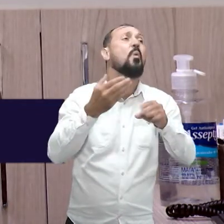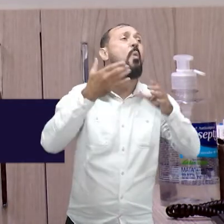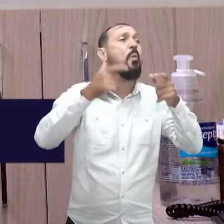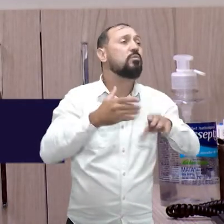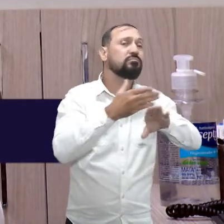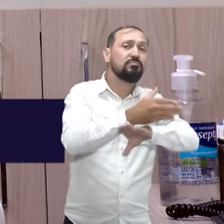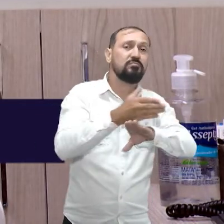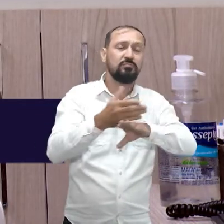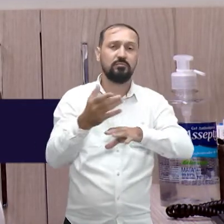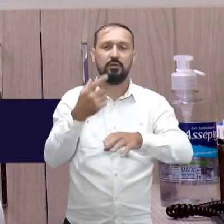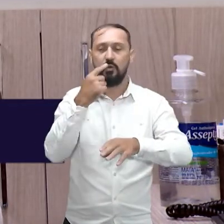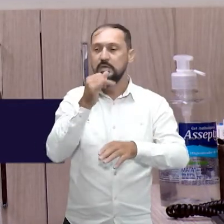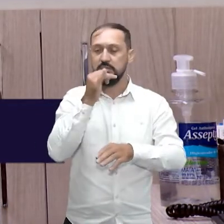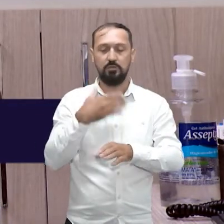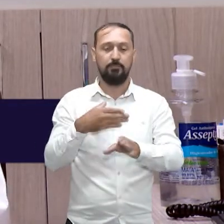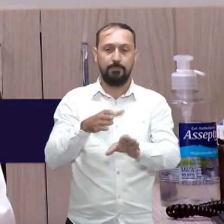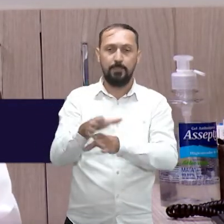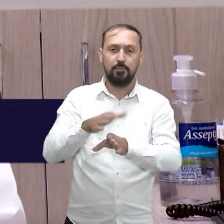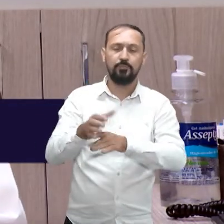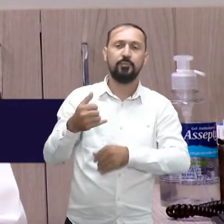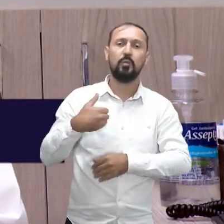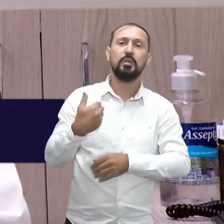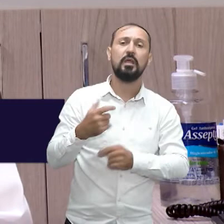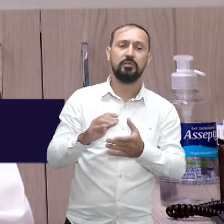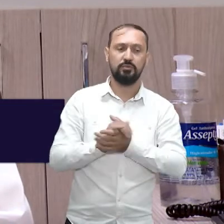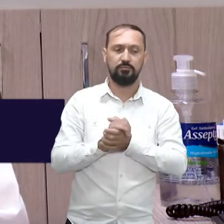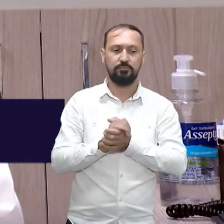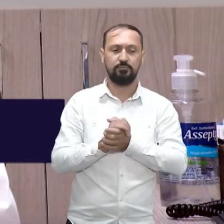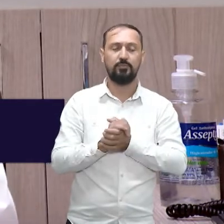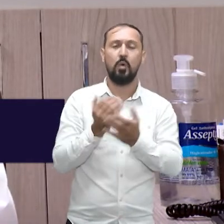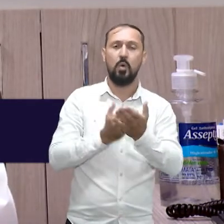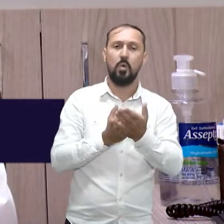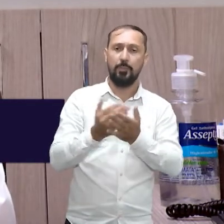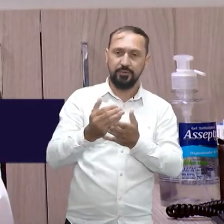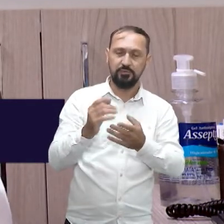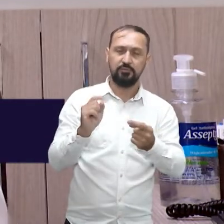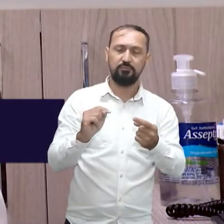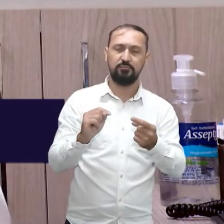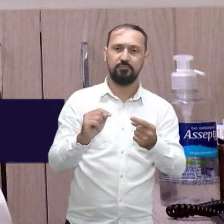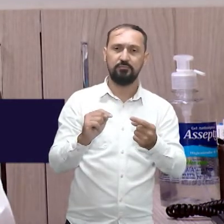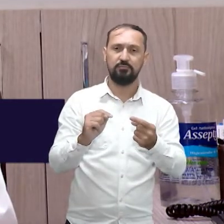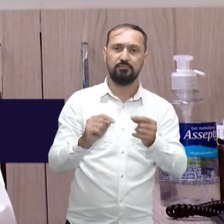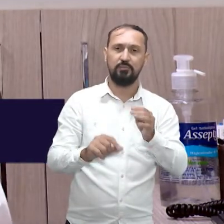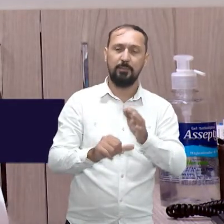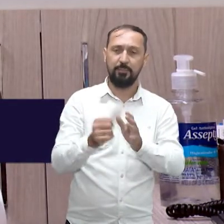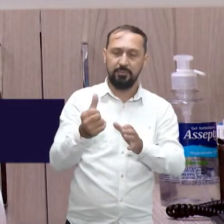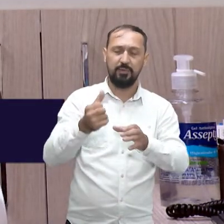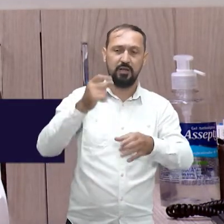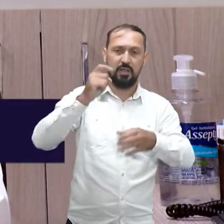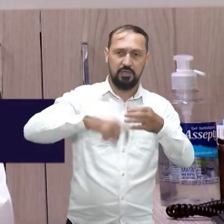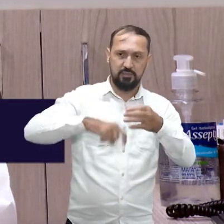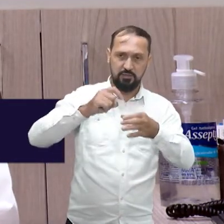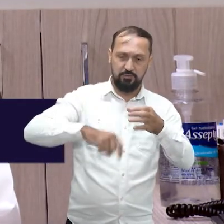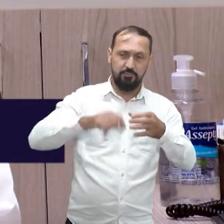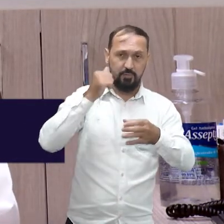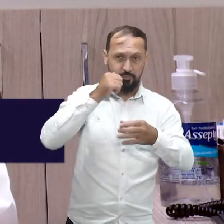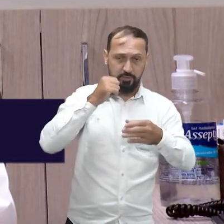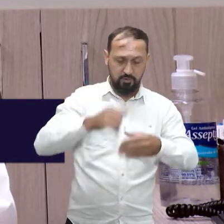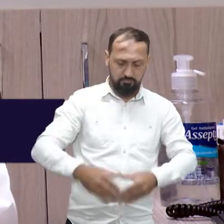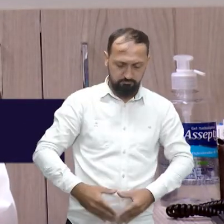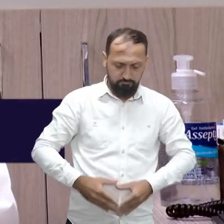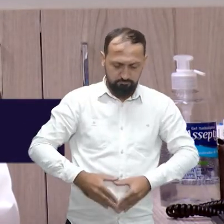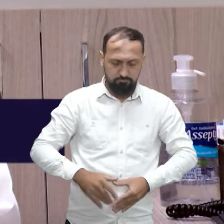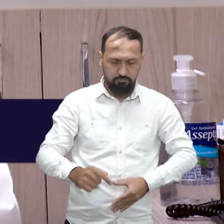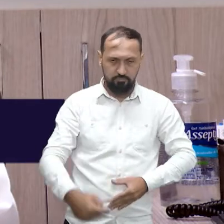ela não sabe o que tem que procurar. Então, como muito bem o senhor orientou, qual a idade que tem que fazer? A partir da